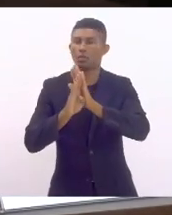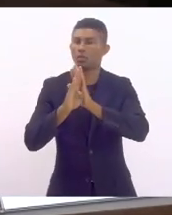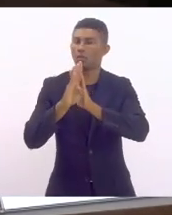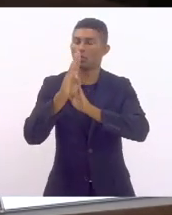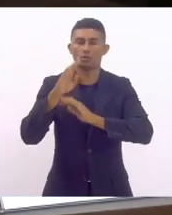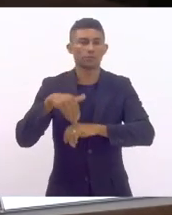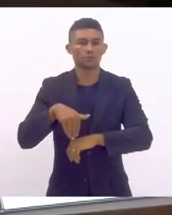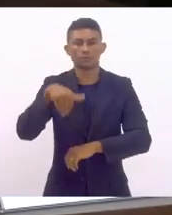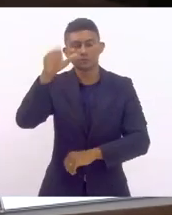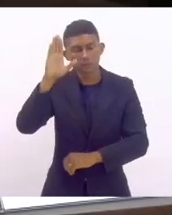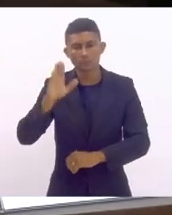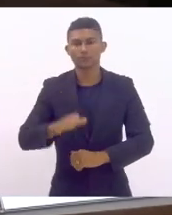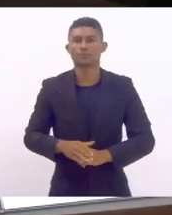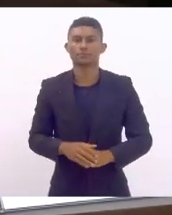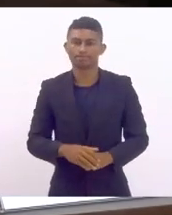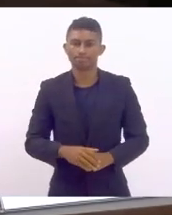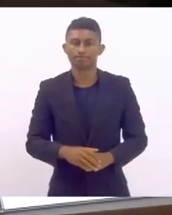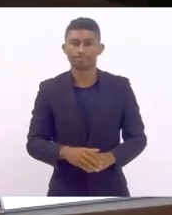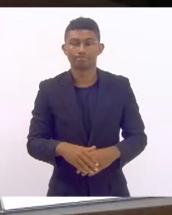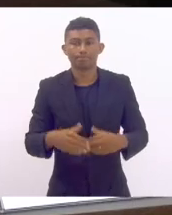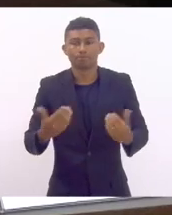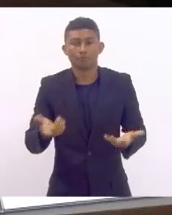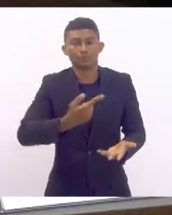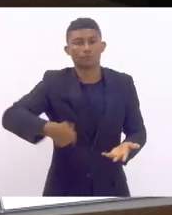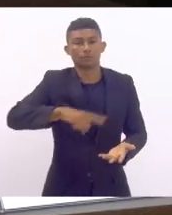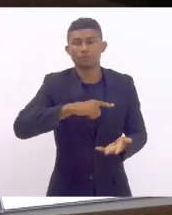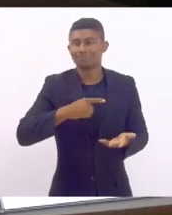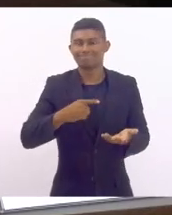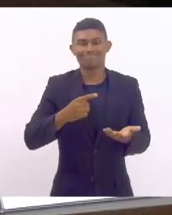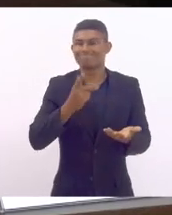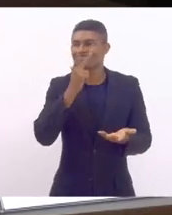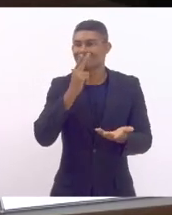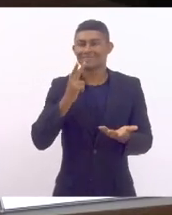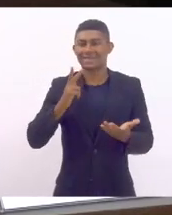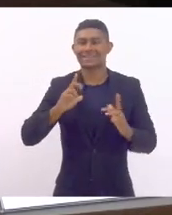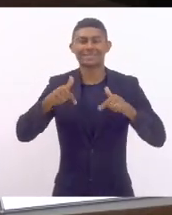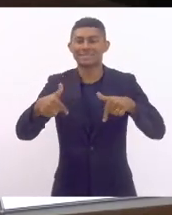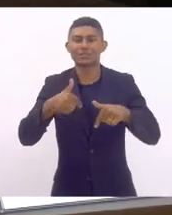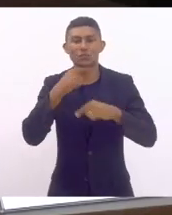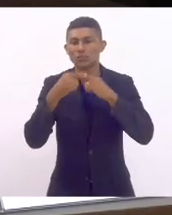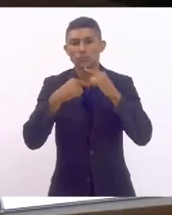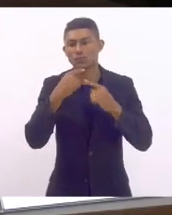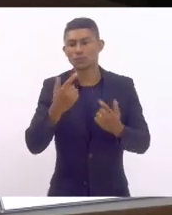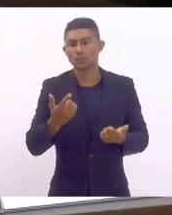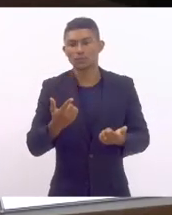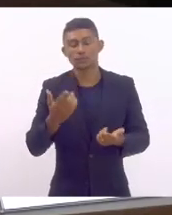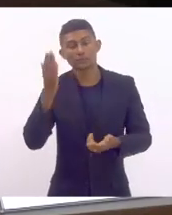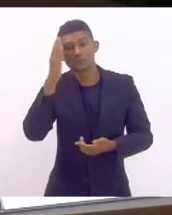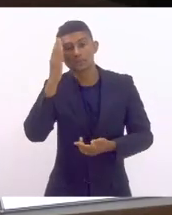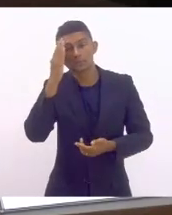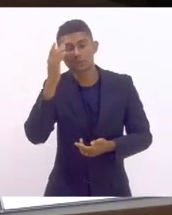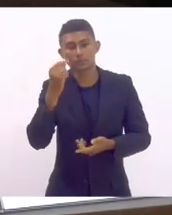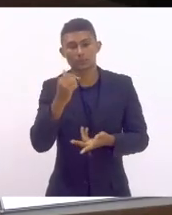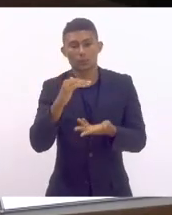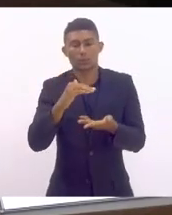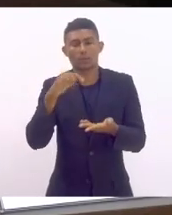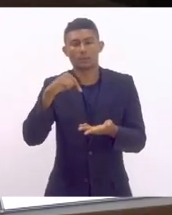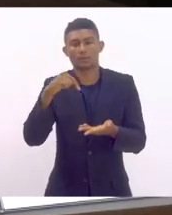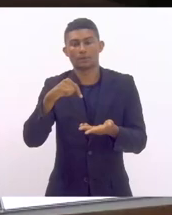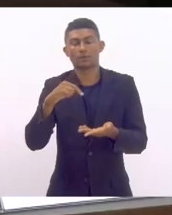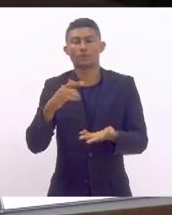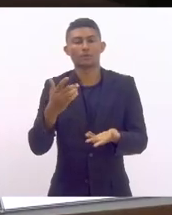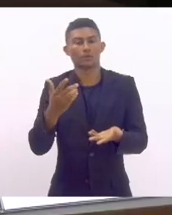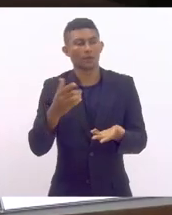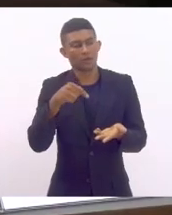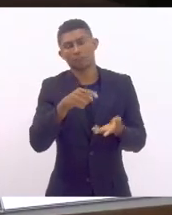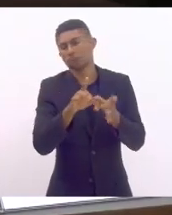alto né E que independe de nós embora o orçamento seja discricionário como o nome diz vocês podem fazer o que quiser com esse